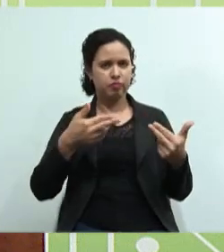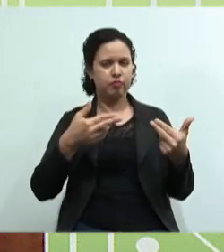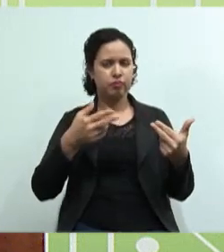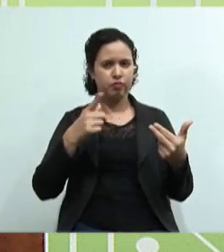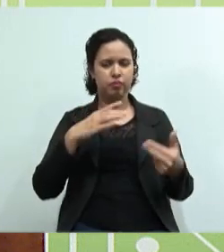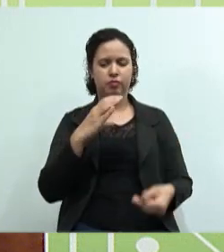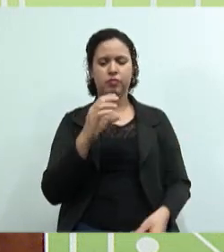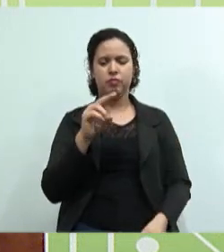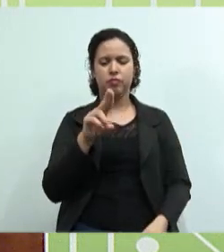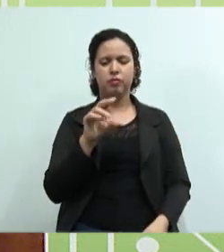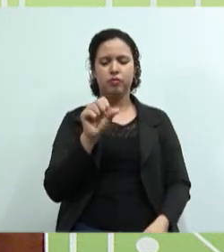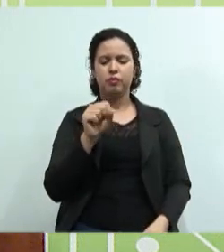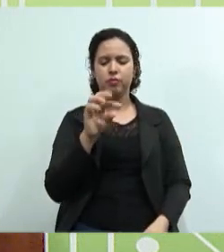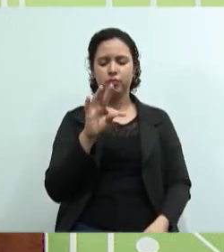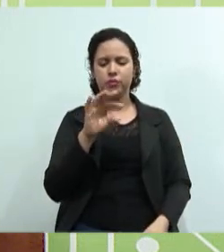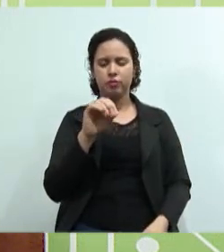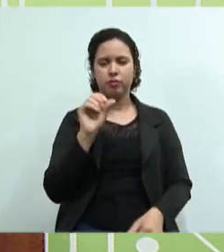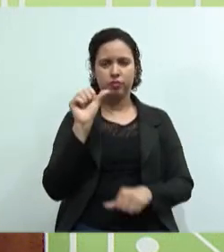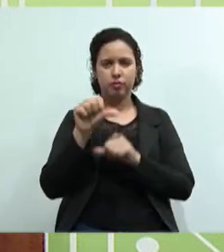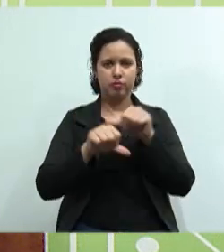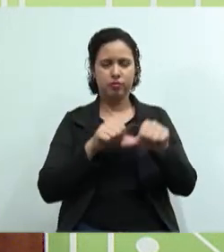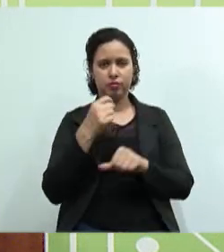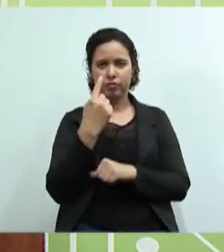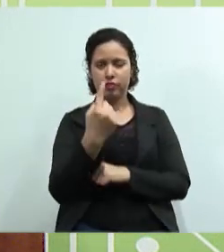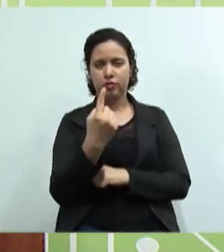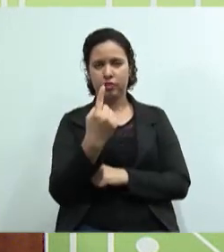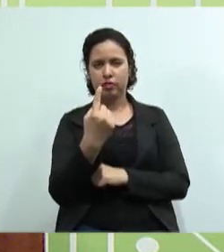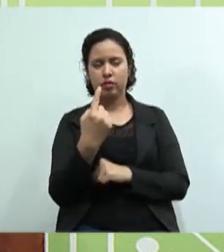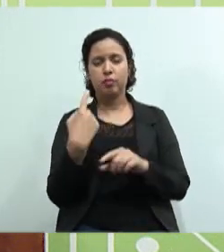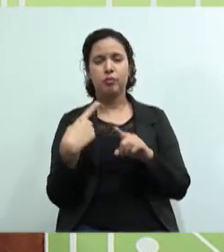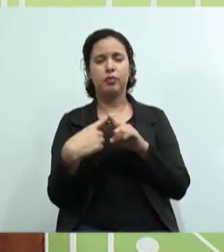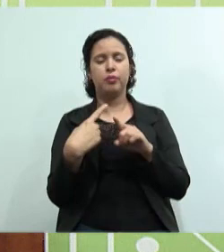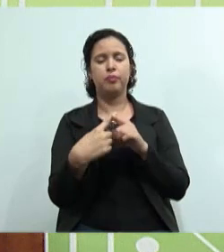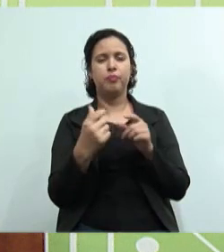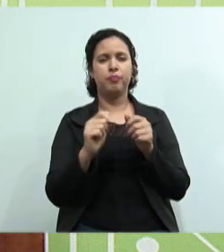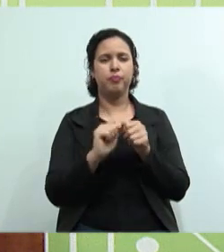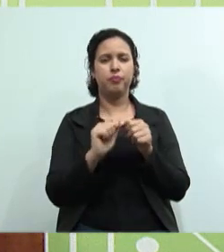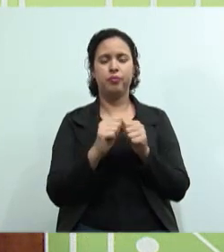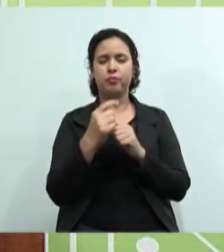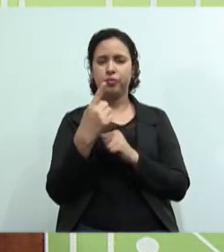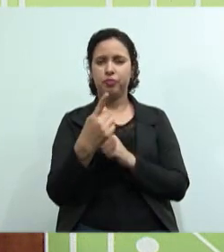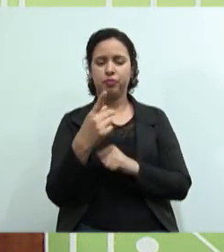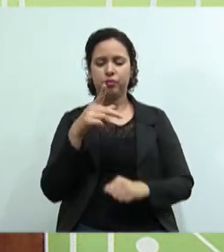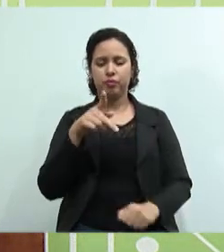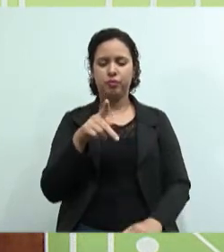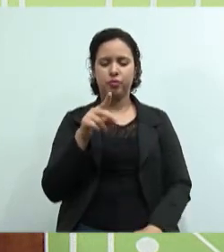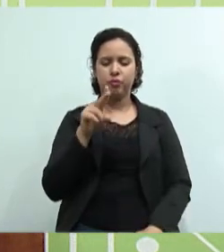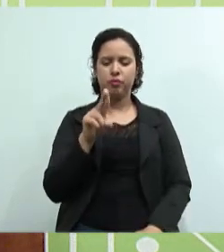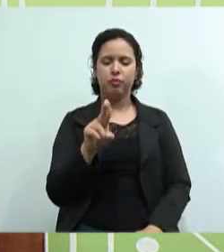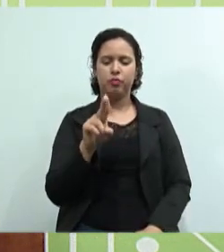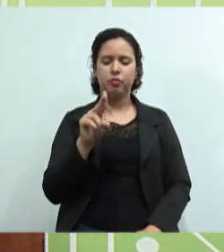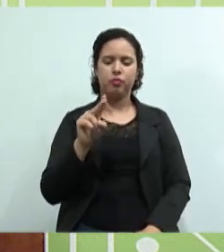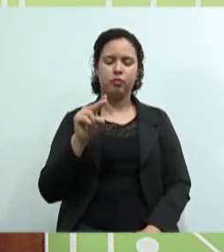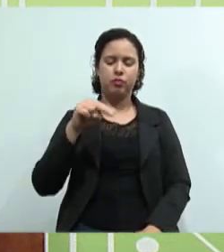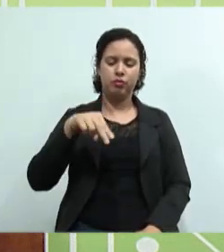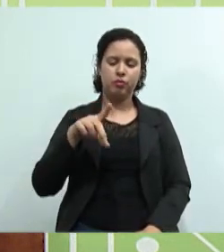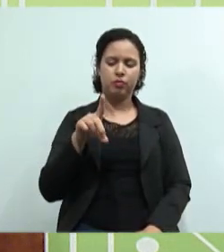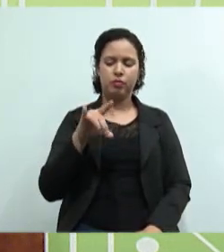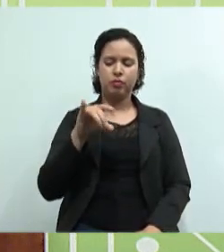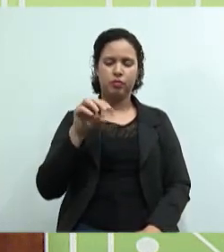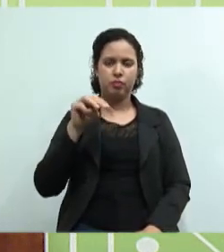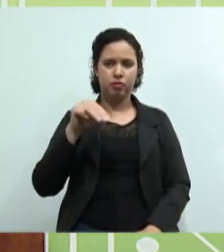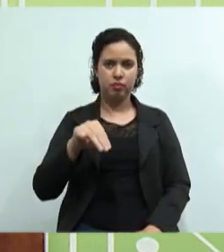custo variável unitário. Por quê? Porque para mim produzir um pudim, eu gasto uma lata de leite condensado.